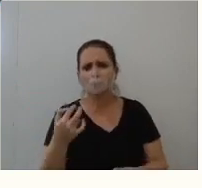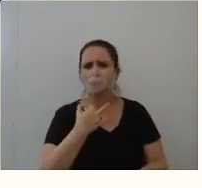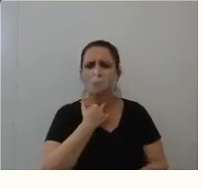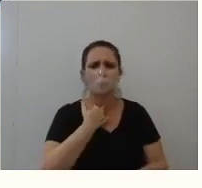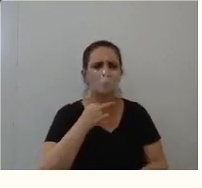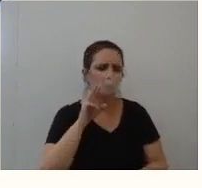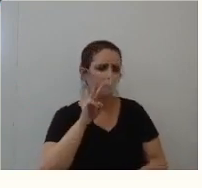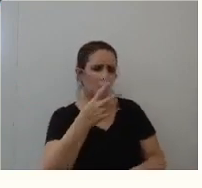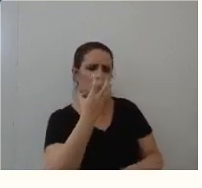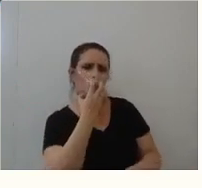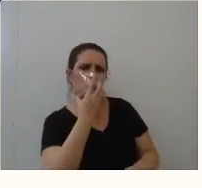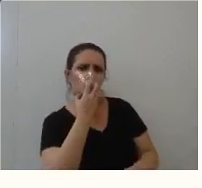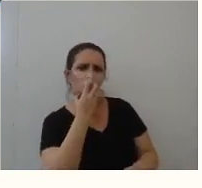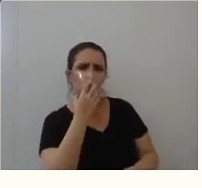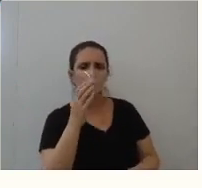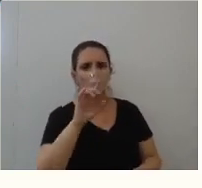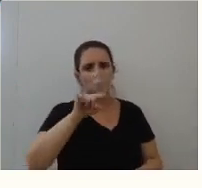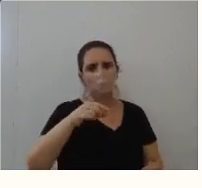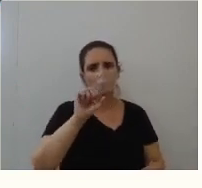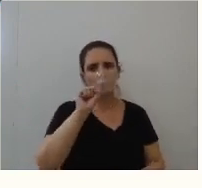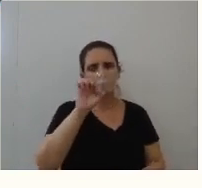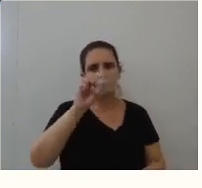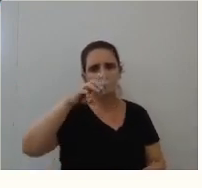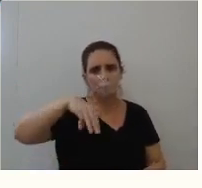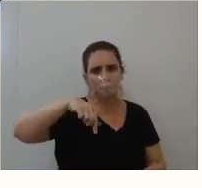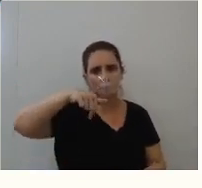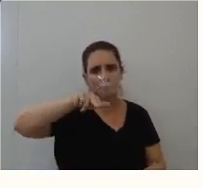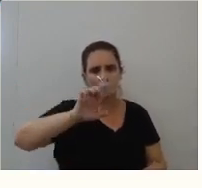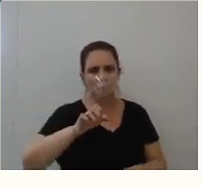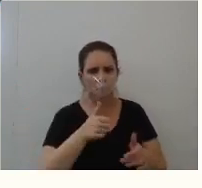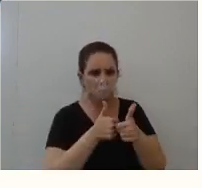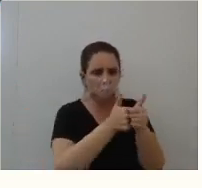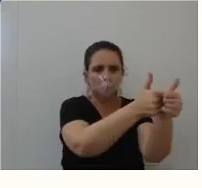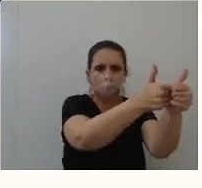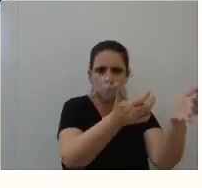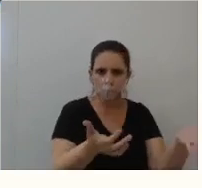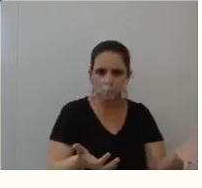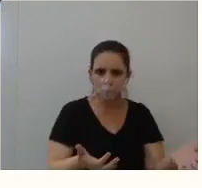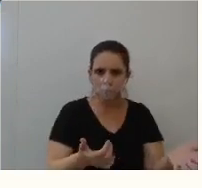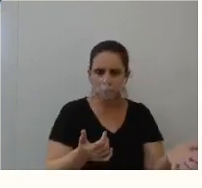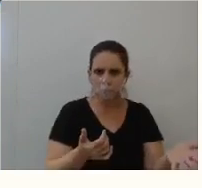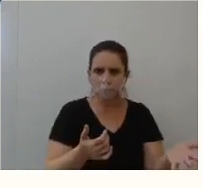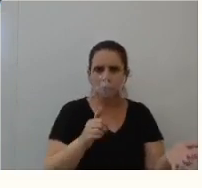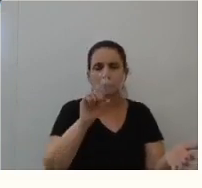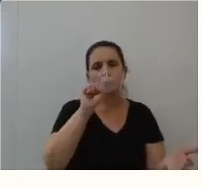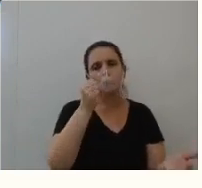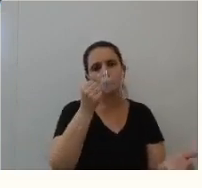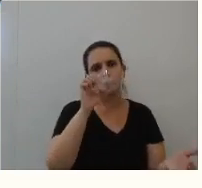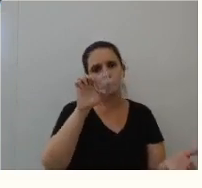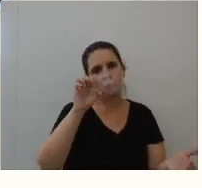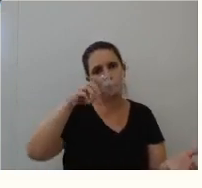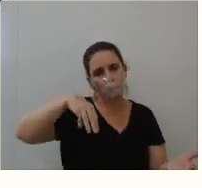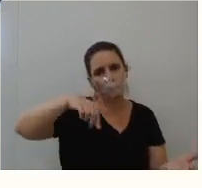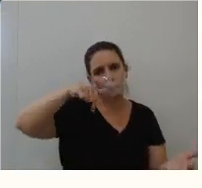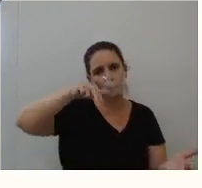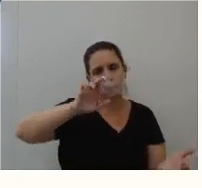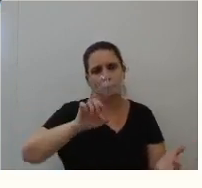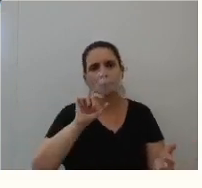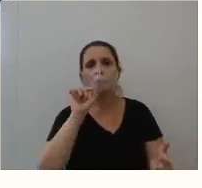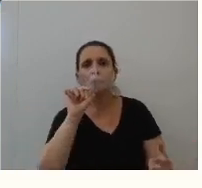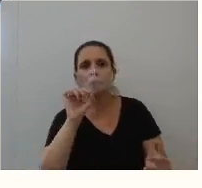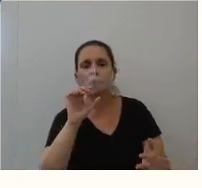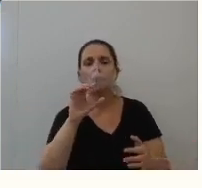na rua sem que o persigam. Que maldade! Olha lá, ó. Sem que é um outro exemplo de